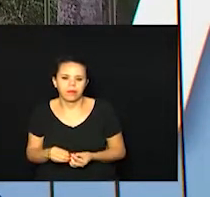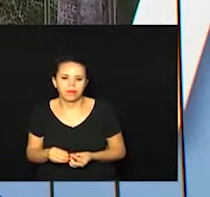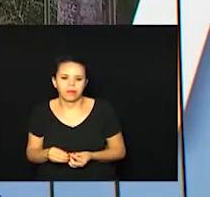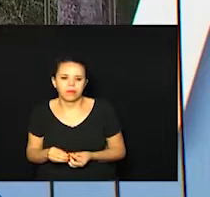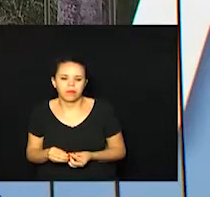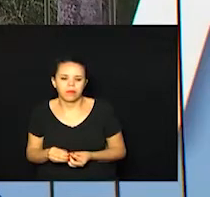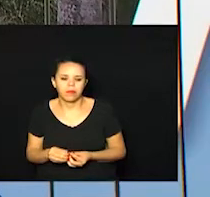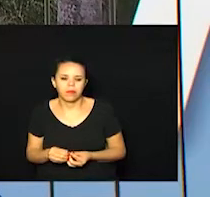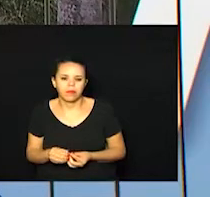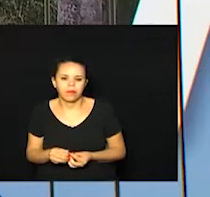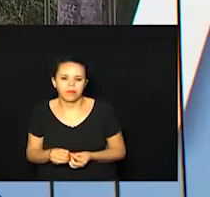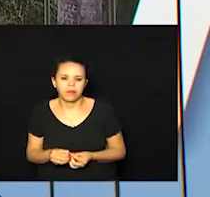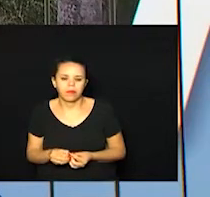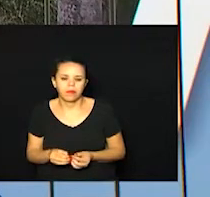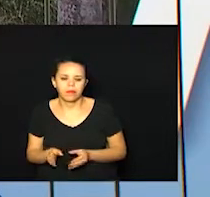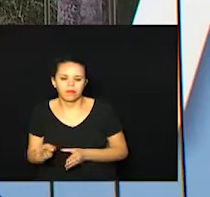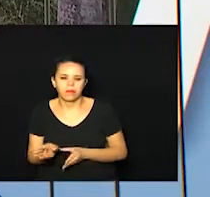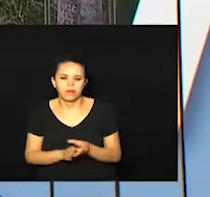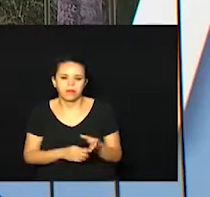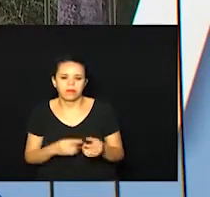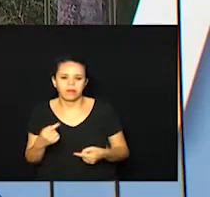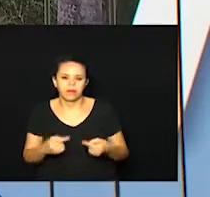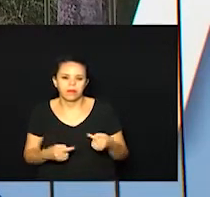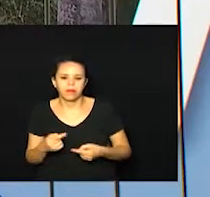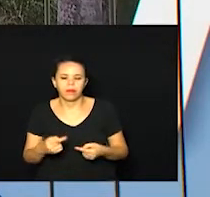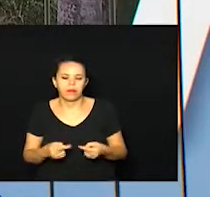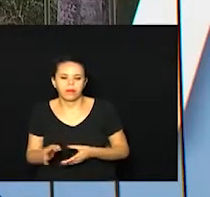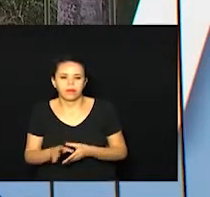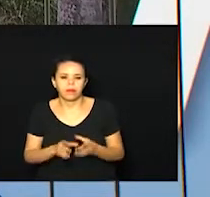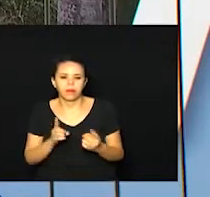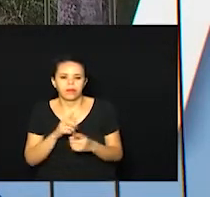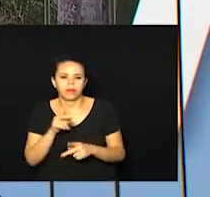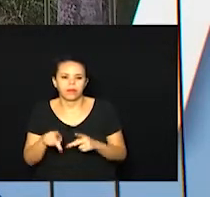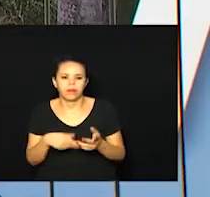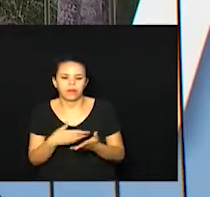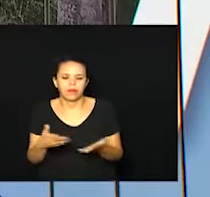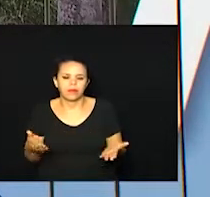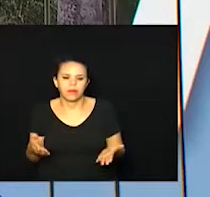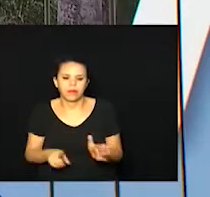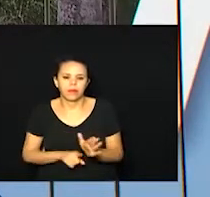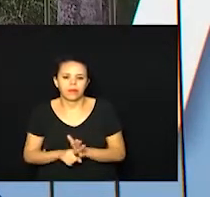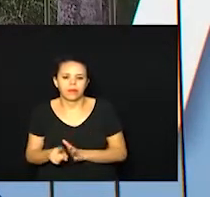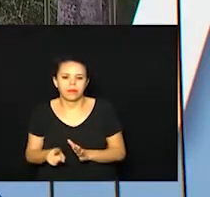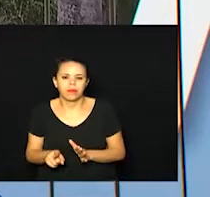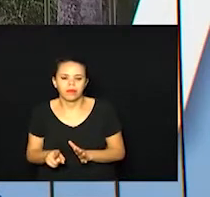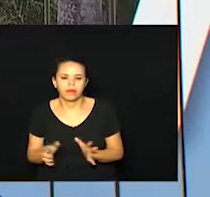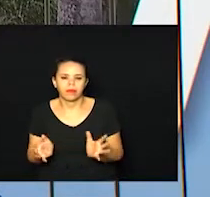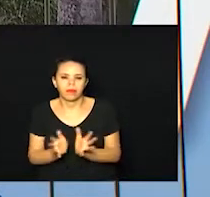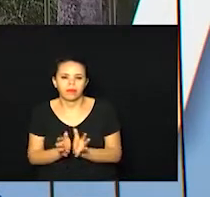que as políticas sejam orientadas para poder atender essas demandas que foram levantadas